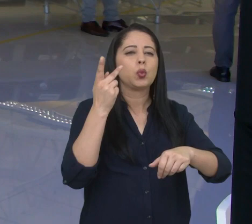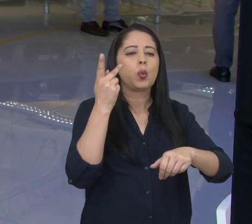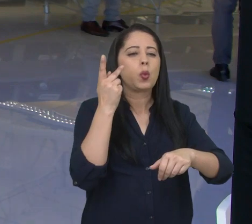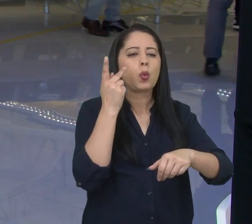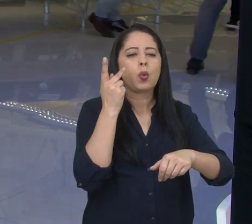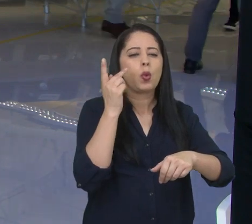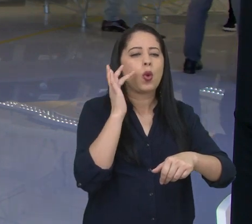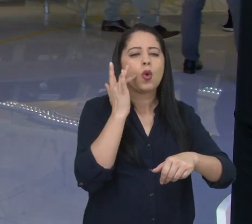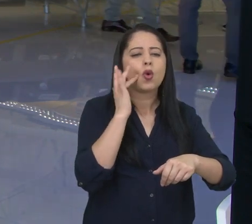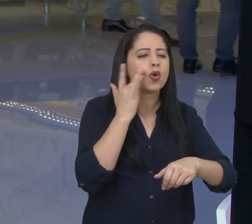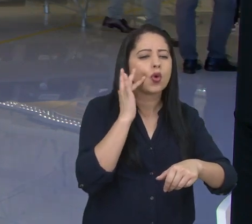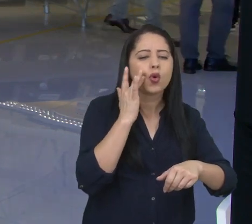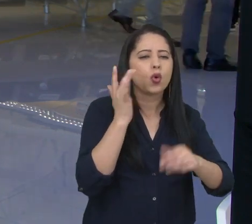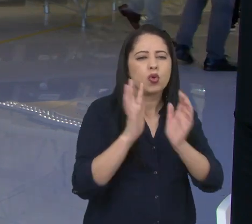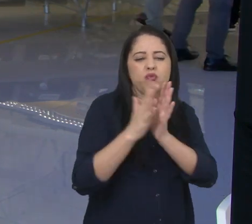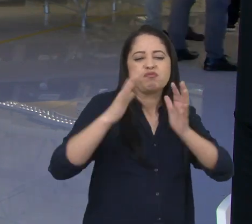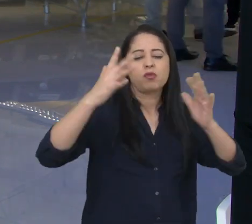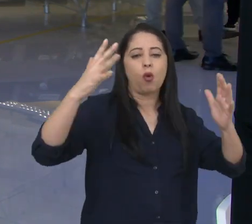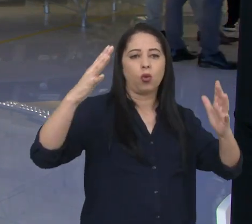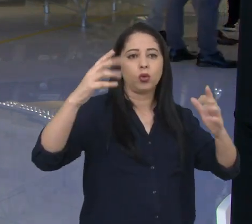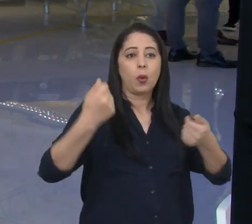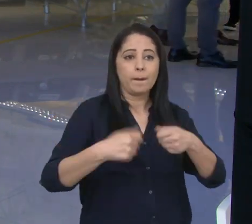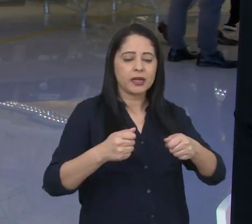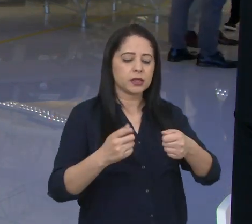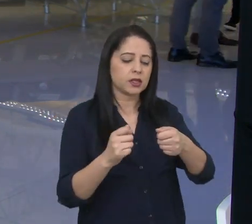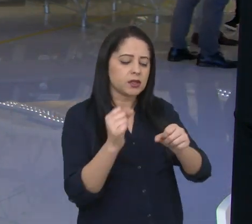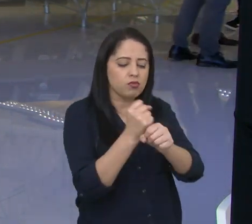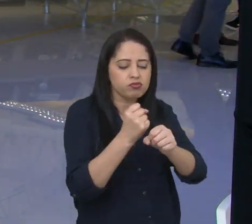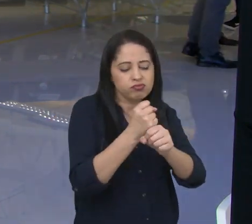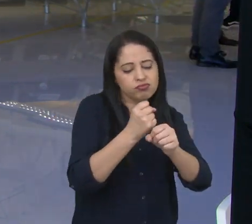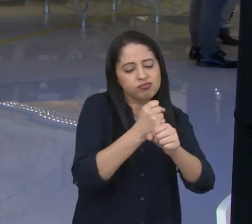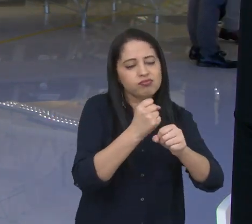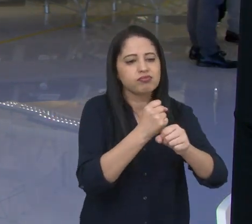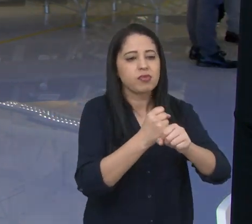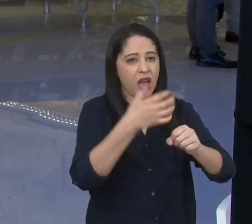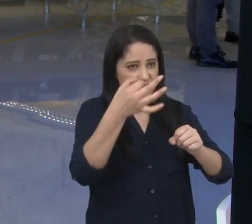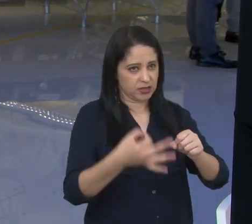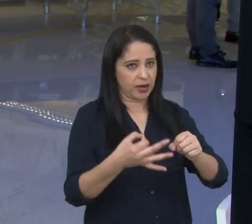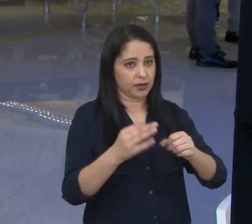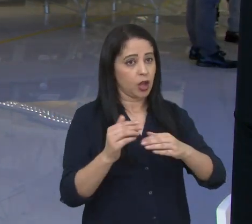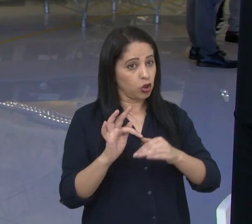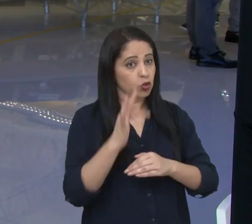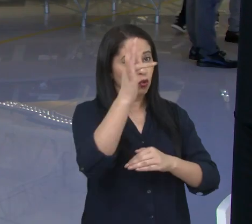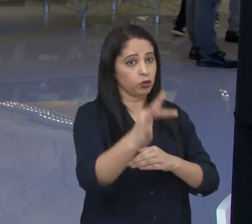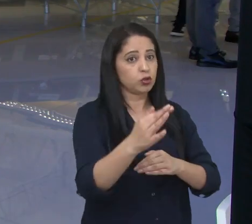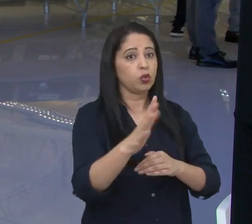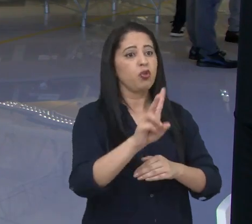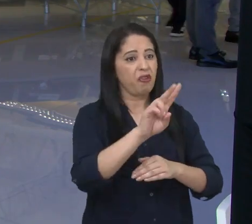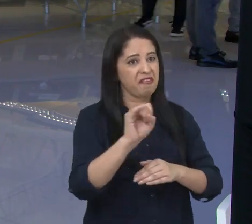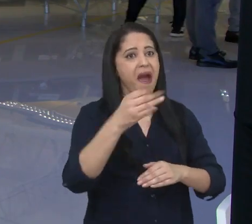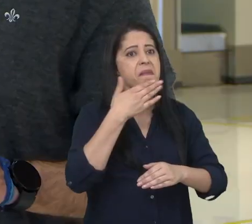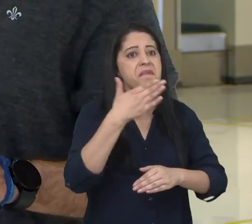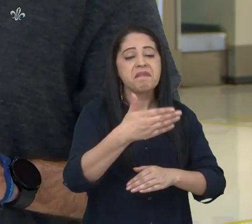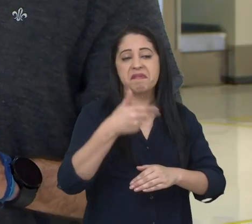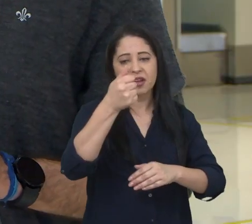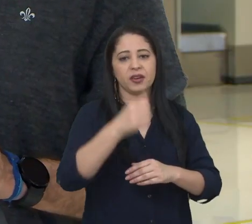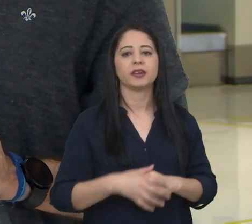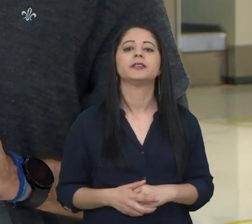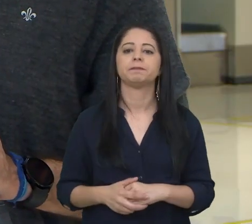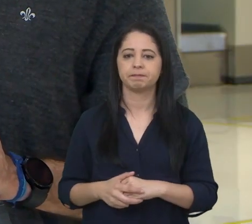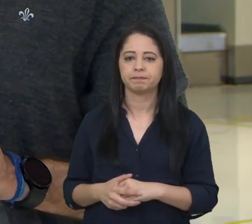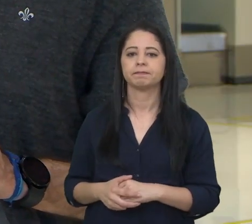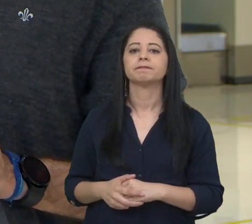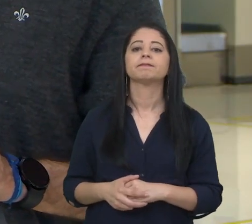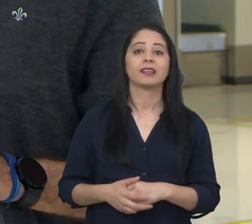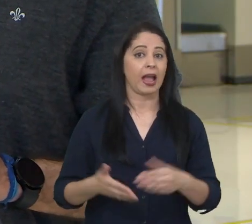vamos observar agora, esse processo de lapidação. E eu tenho certeza que muita coisa boa virá para o nosso aeroporto no devido tempo. Iniciada